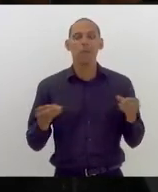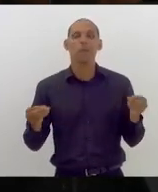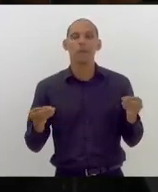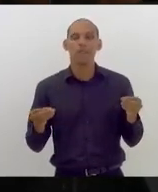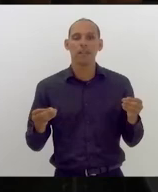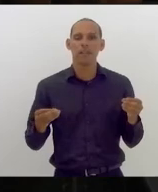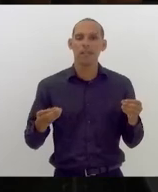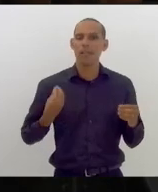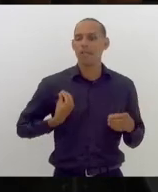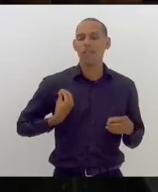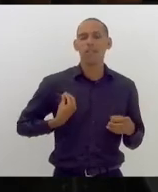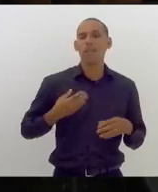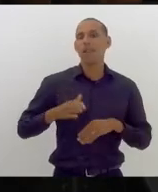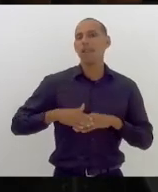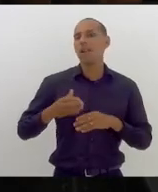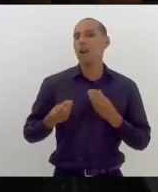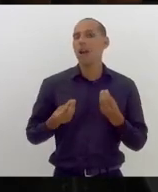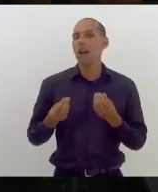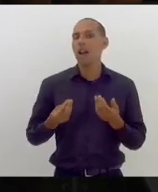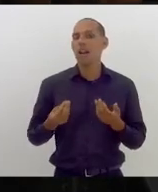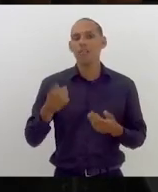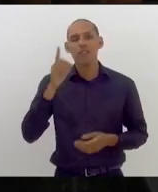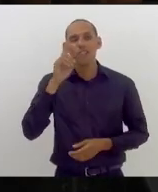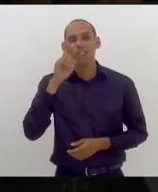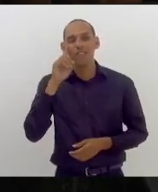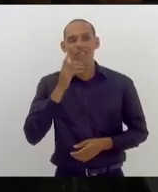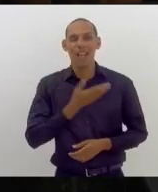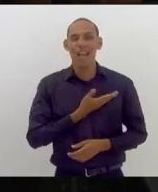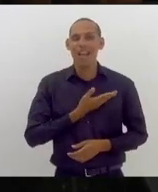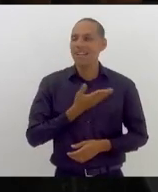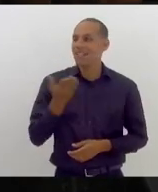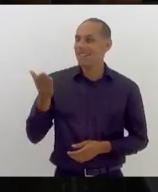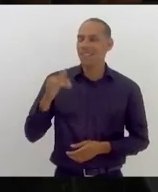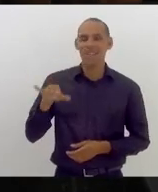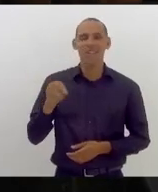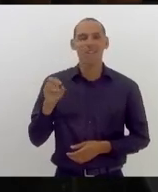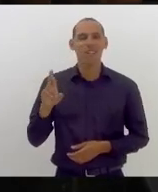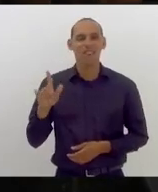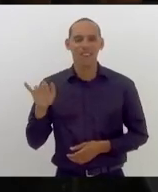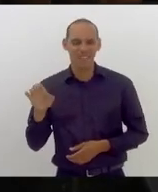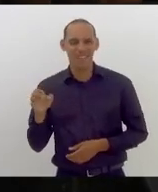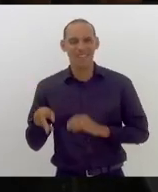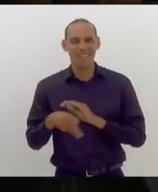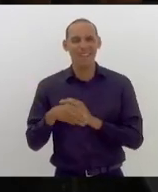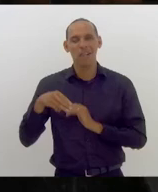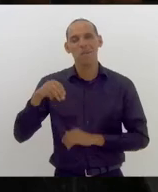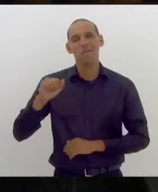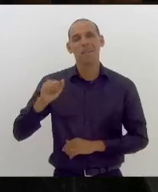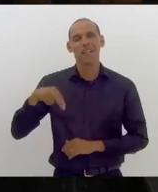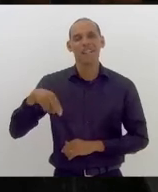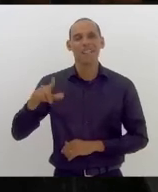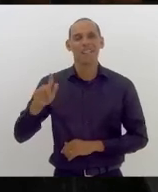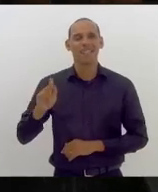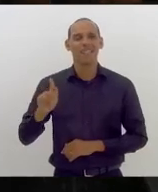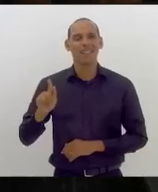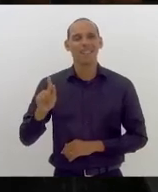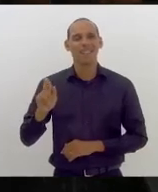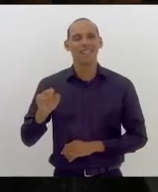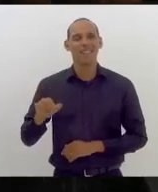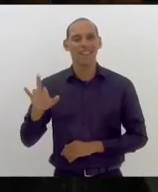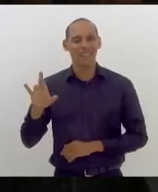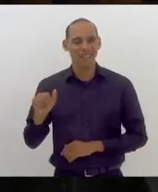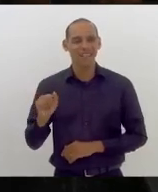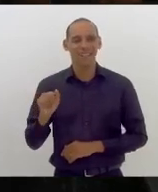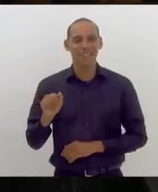a vida é feita do dia a dia, do Jorge ali, meu amigo mangueirense. A vida é feita da gente conhecer